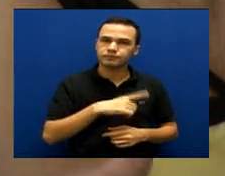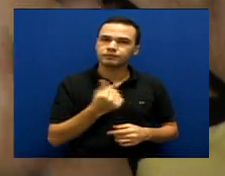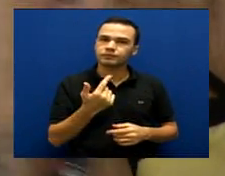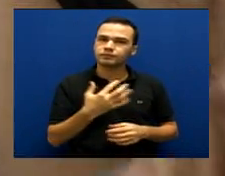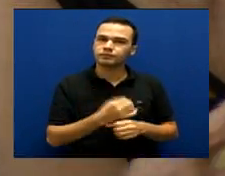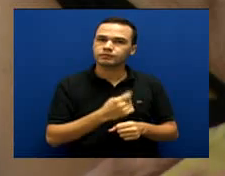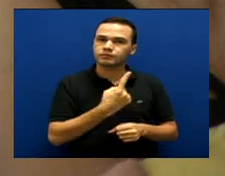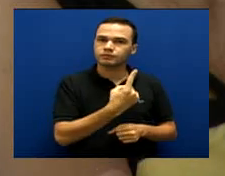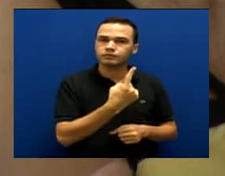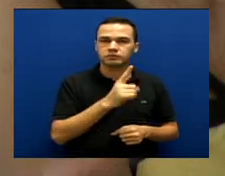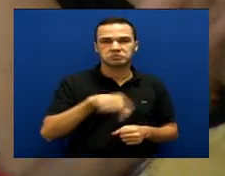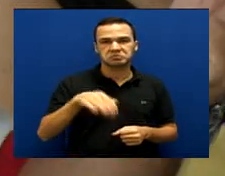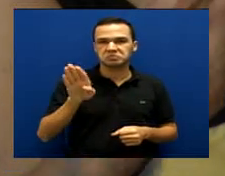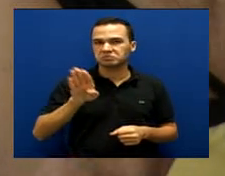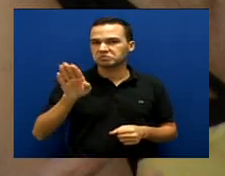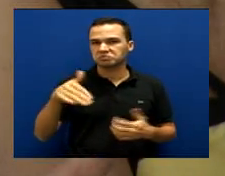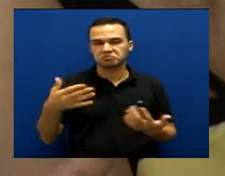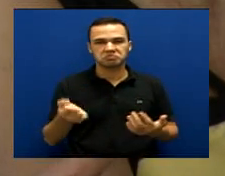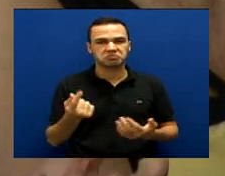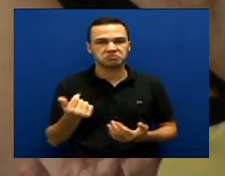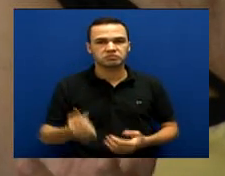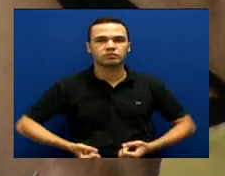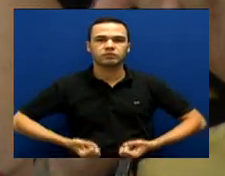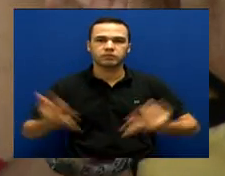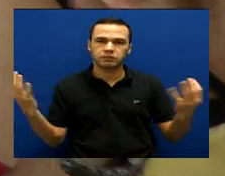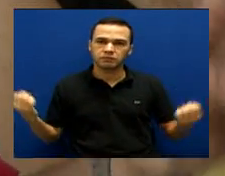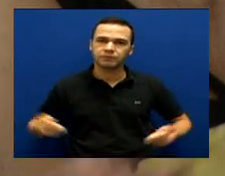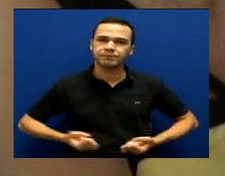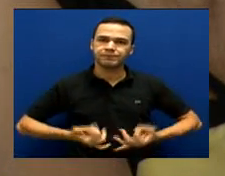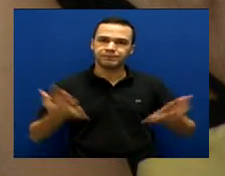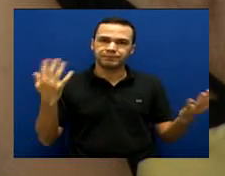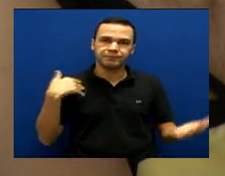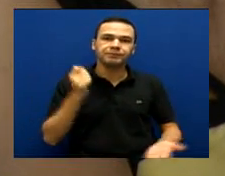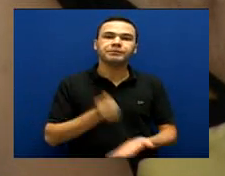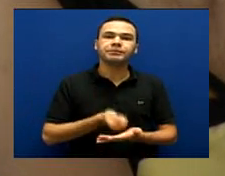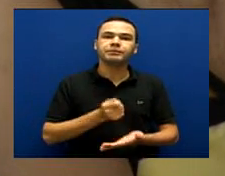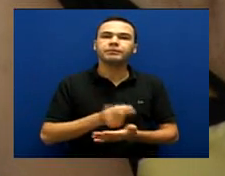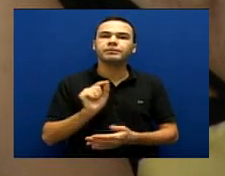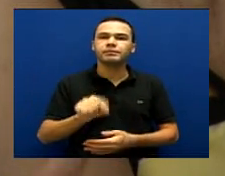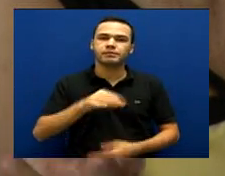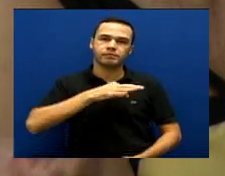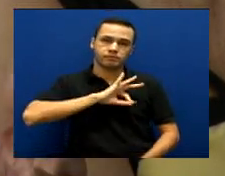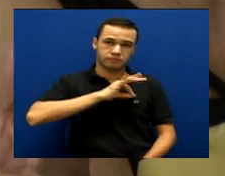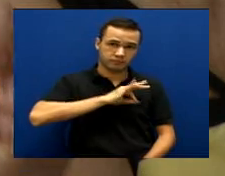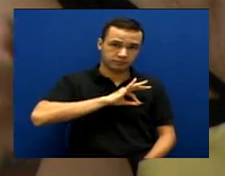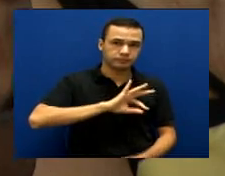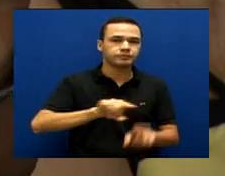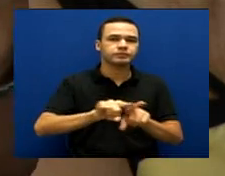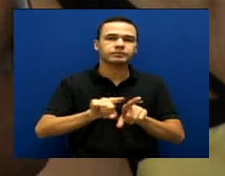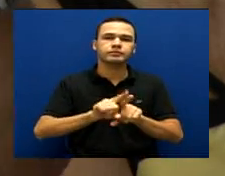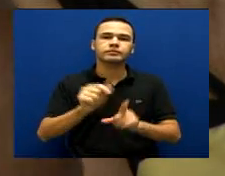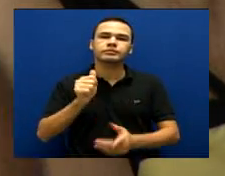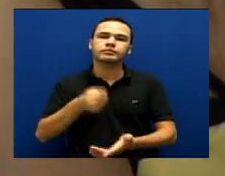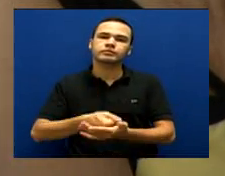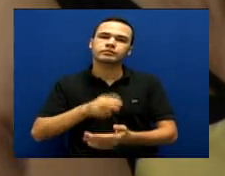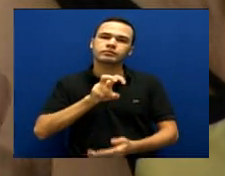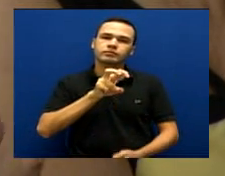unb 200 unb 300 por ano em salários nós gastamos